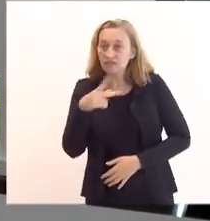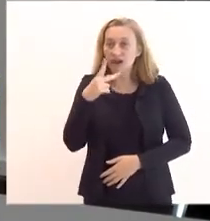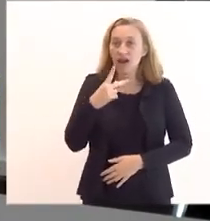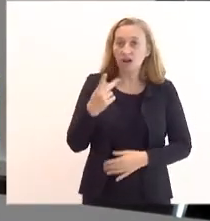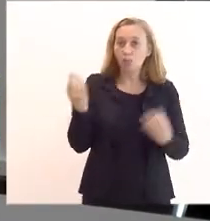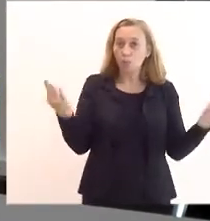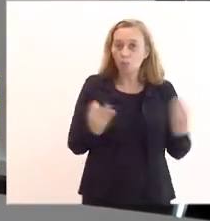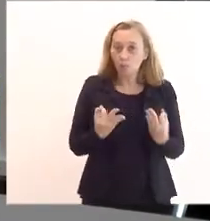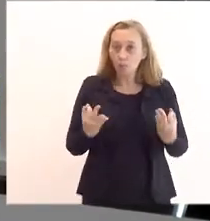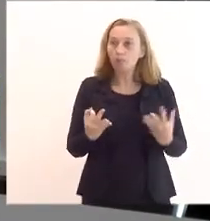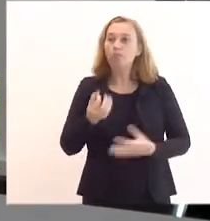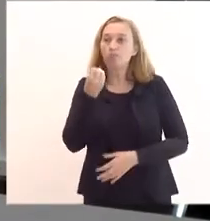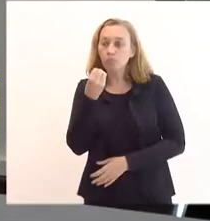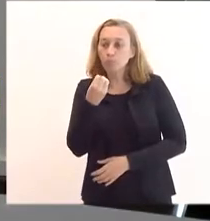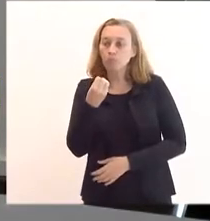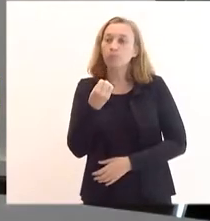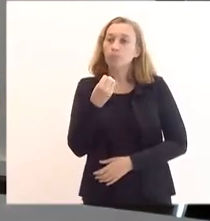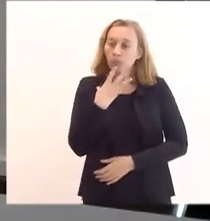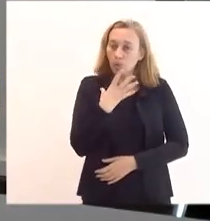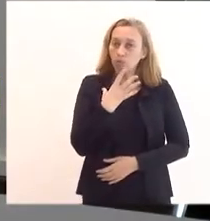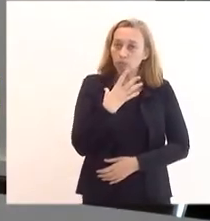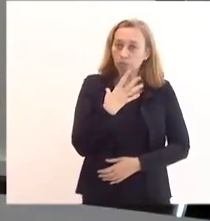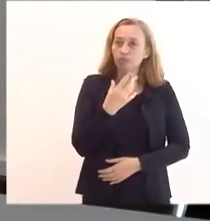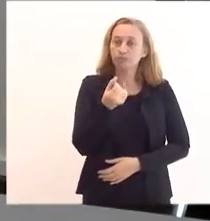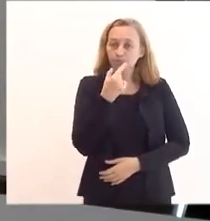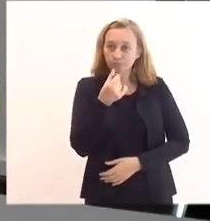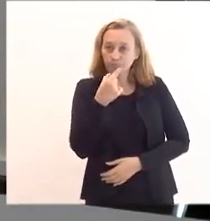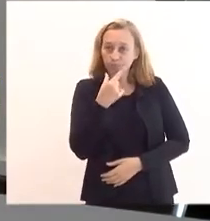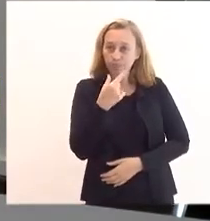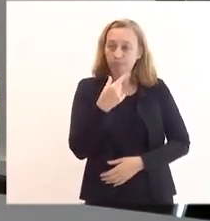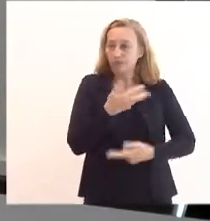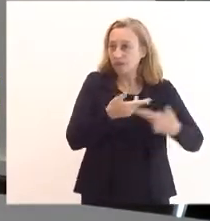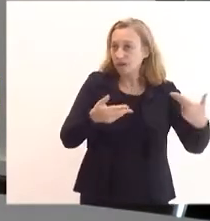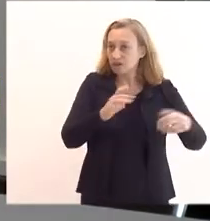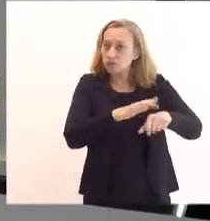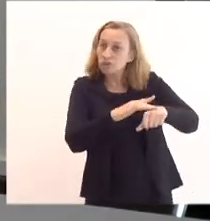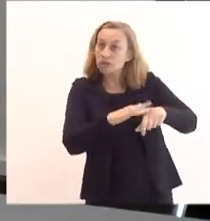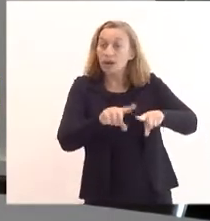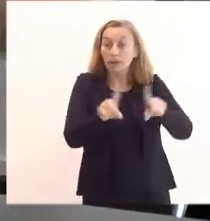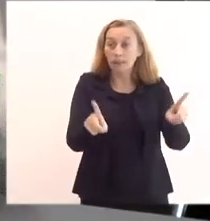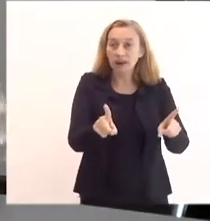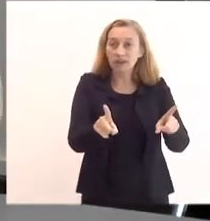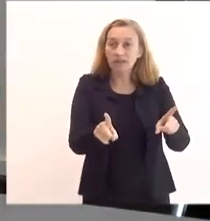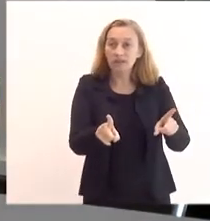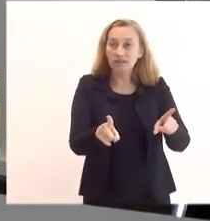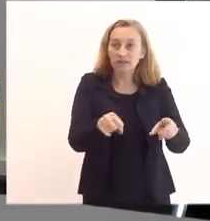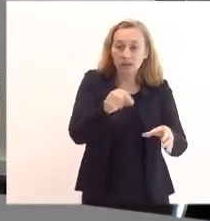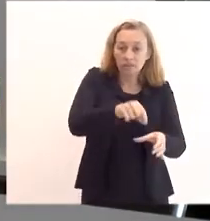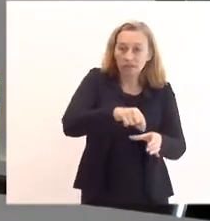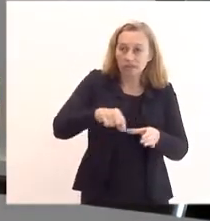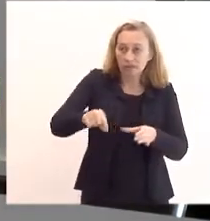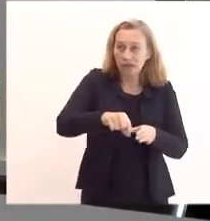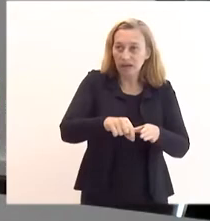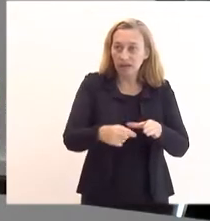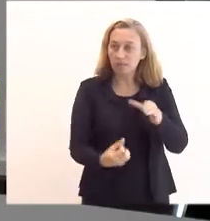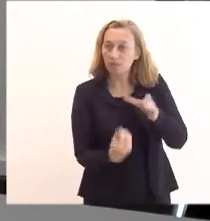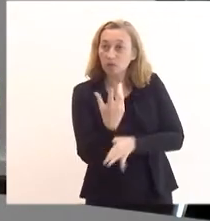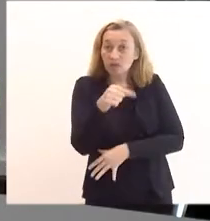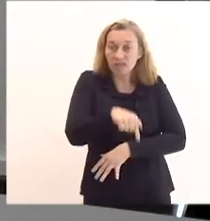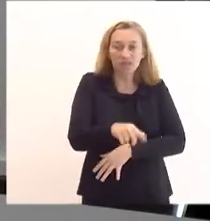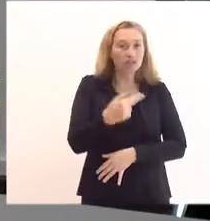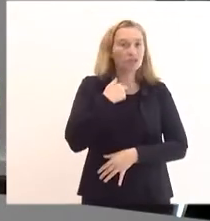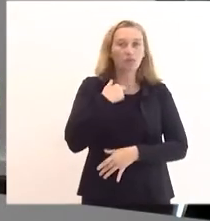usar para tais e tais doenças, mas plantar e produzir aqui, nem pensar. Quer dizer, então transforma uma